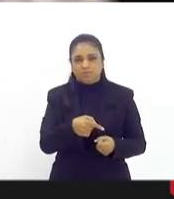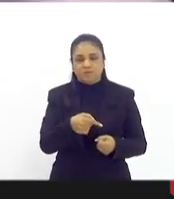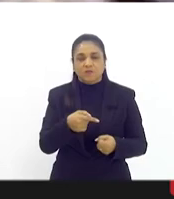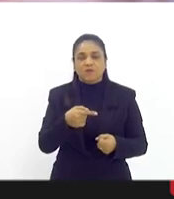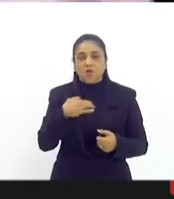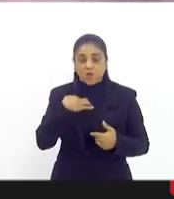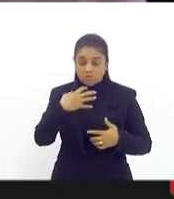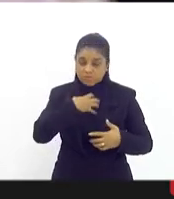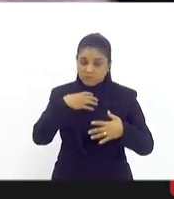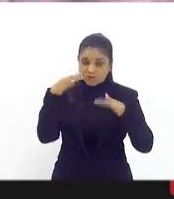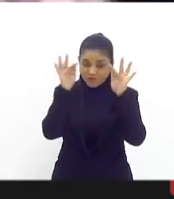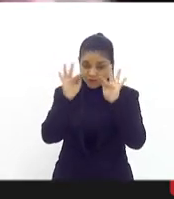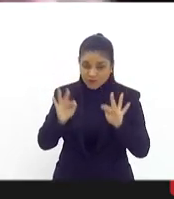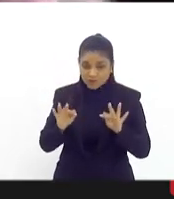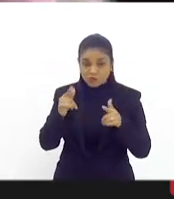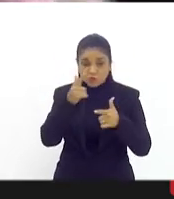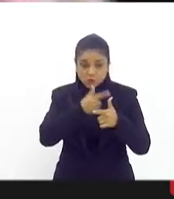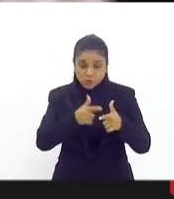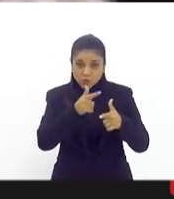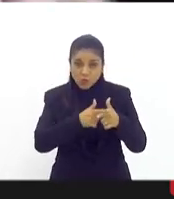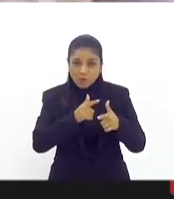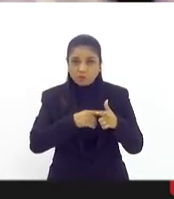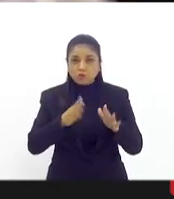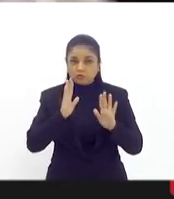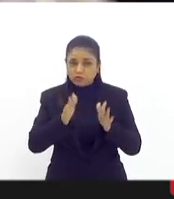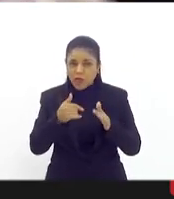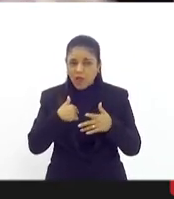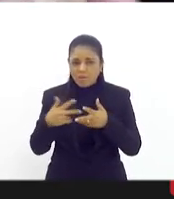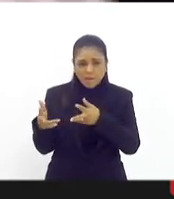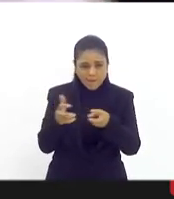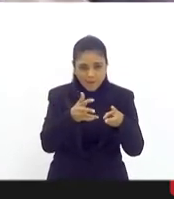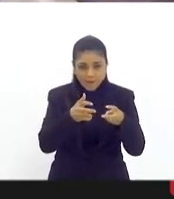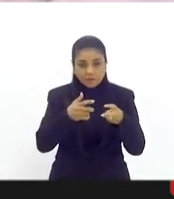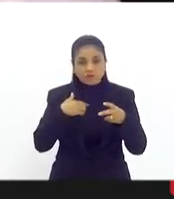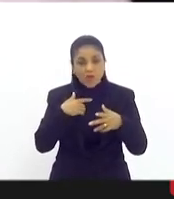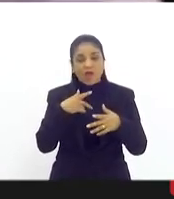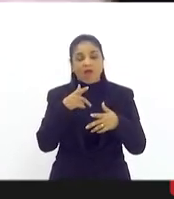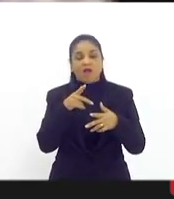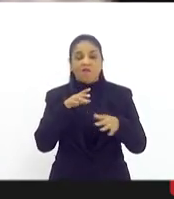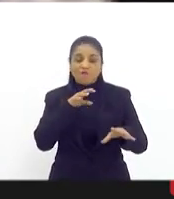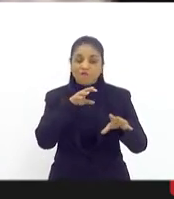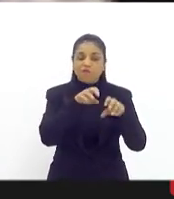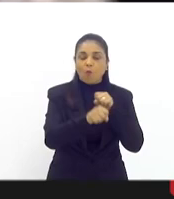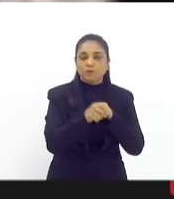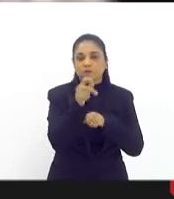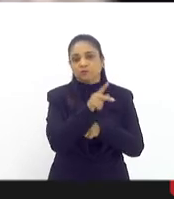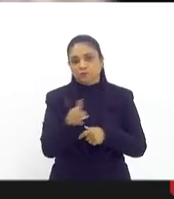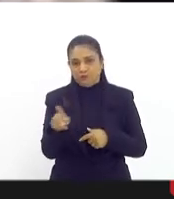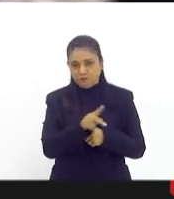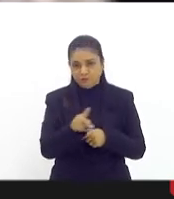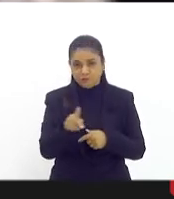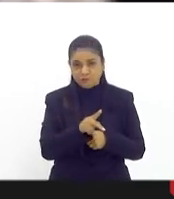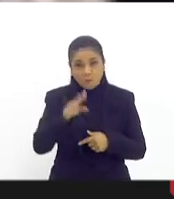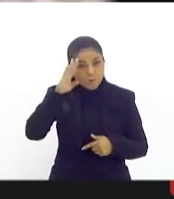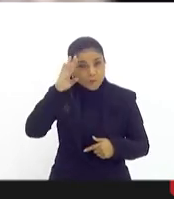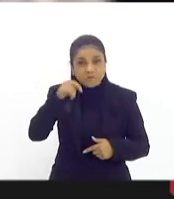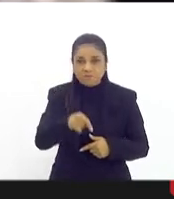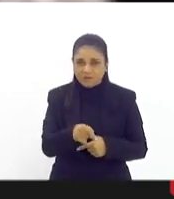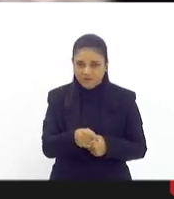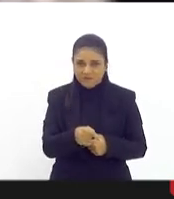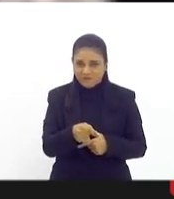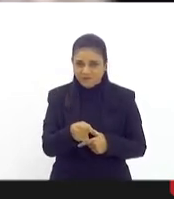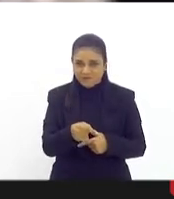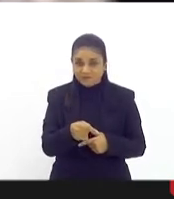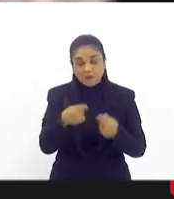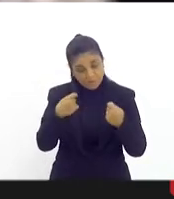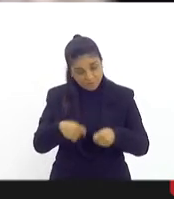que imediatamente vêm à mente já estão sendo tratados, como a formação dos professores, que de fato é a primeira coisa que a gente pensa, né? A gente precisa de professores porque a gente